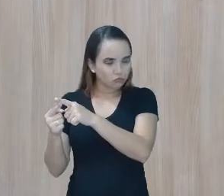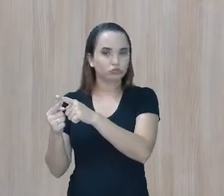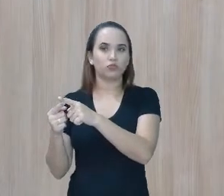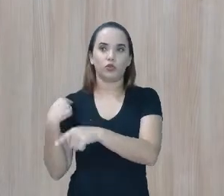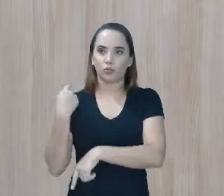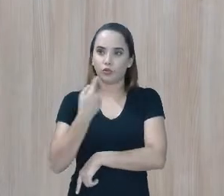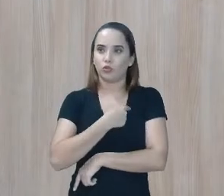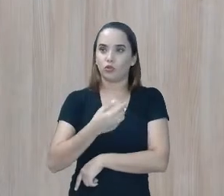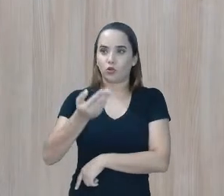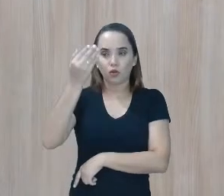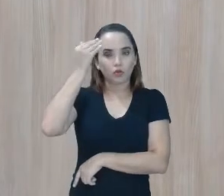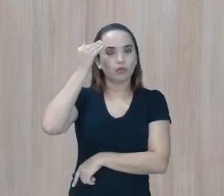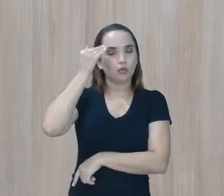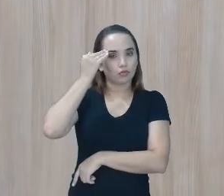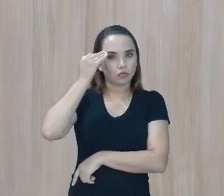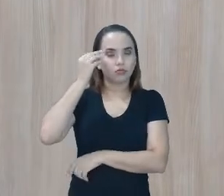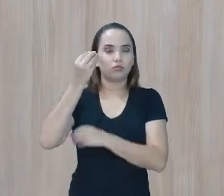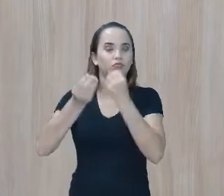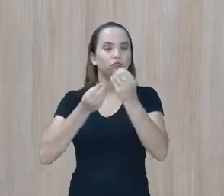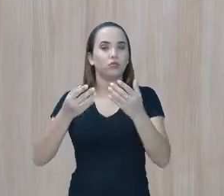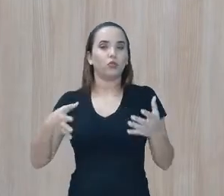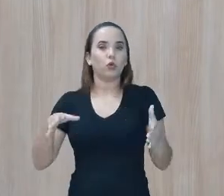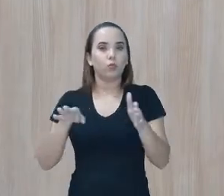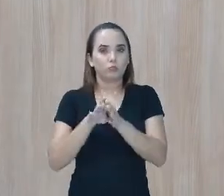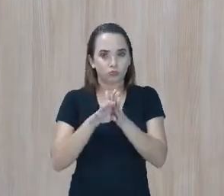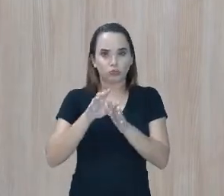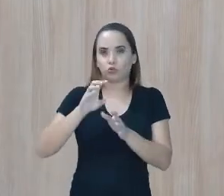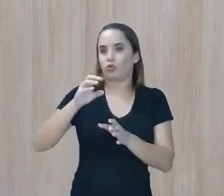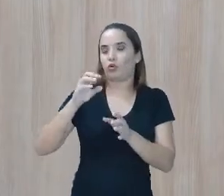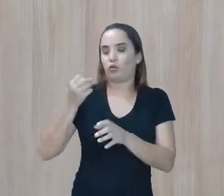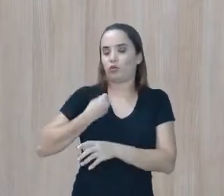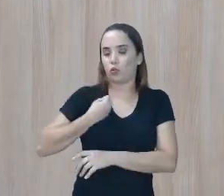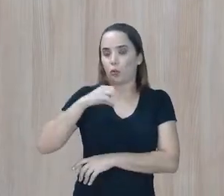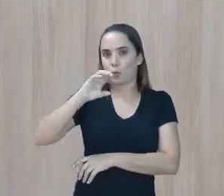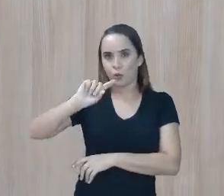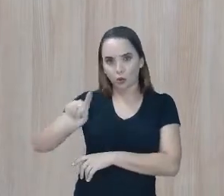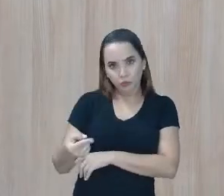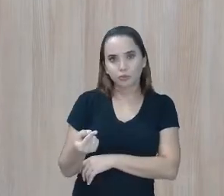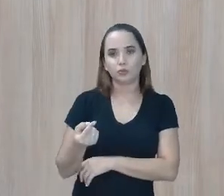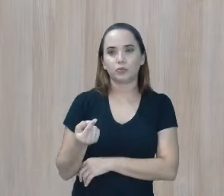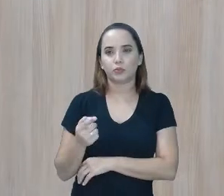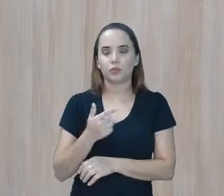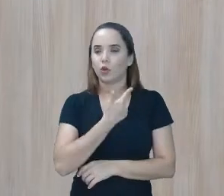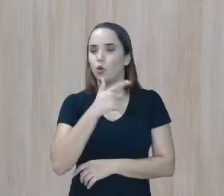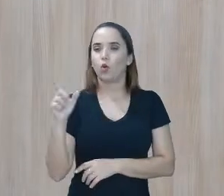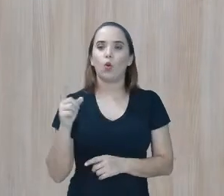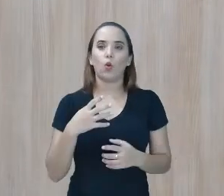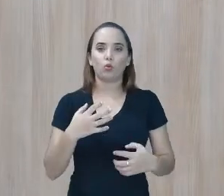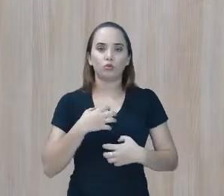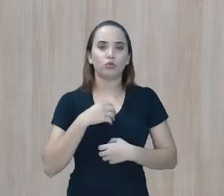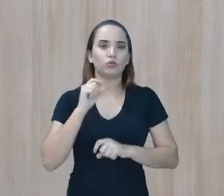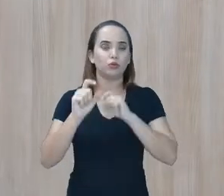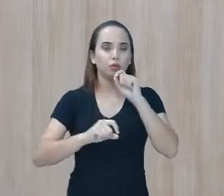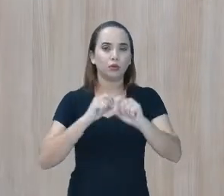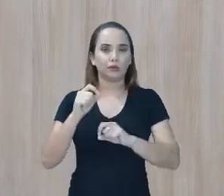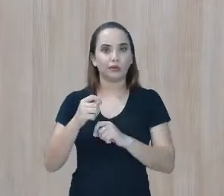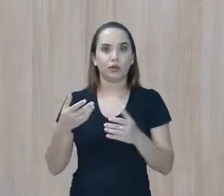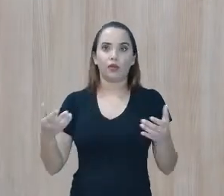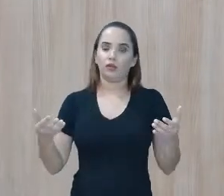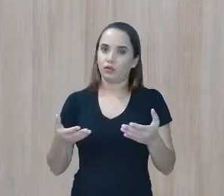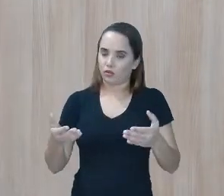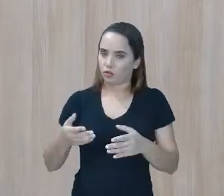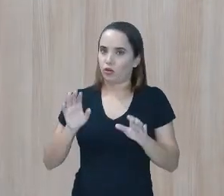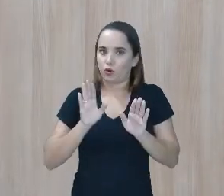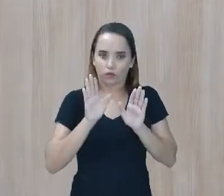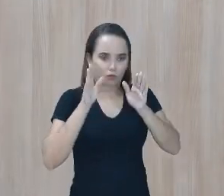gente consegue chegar ao número na sua forma decimal, tá certo? Então, uma outra maneira, e nesse caso eu vou fixar